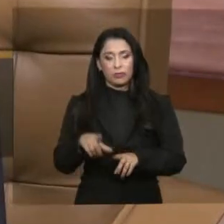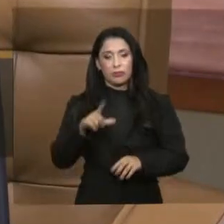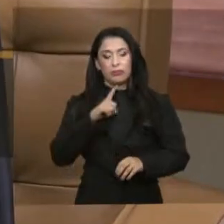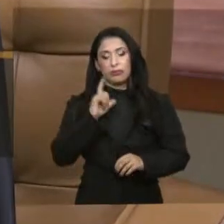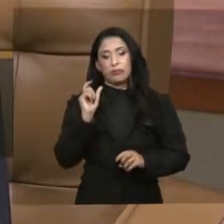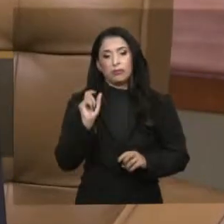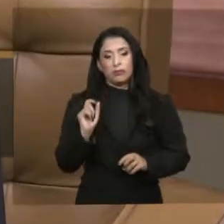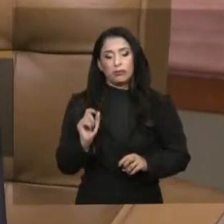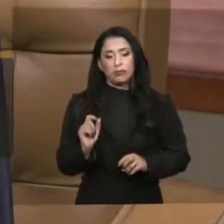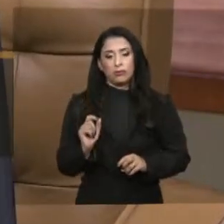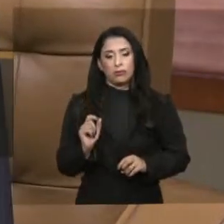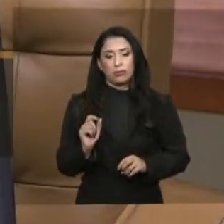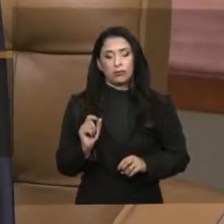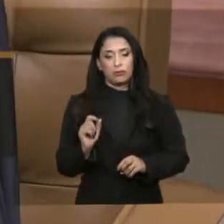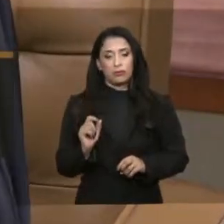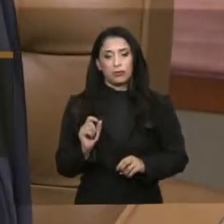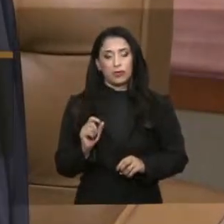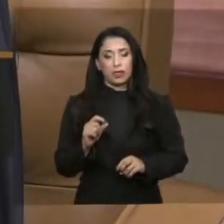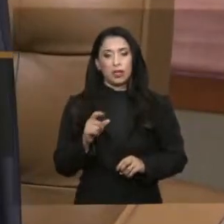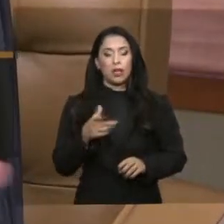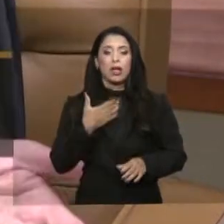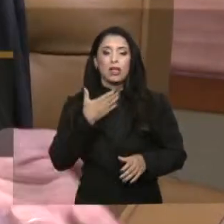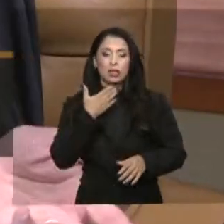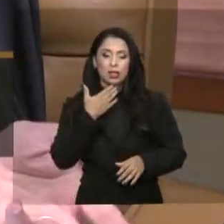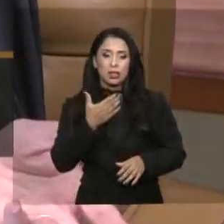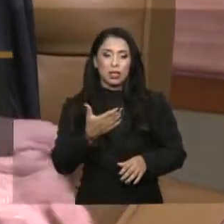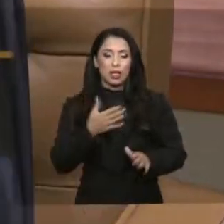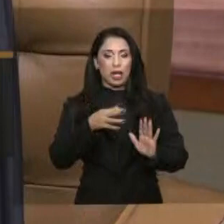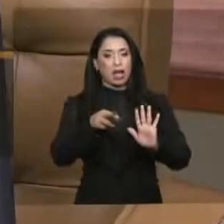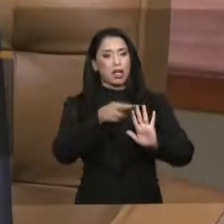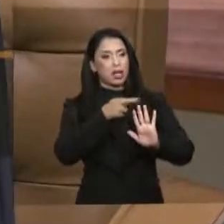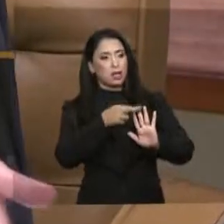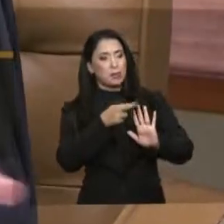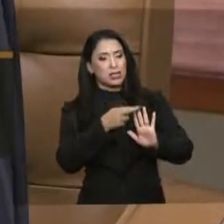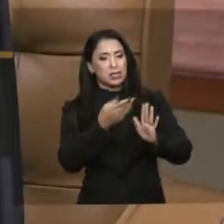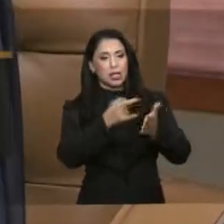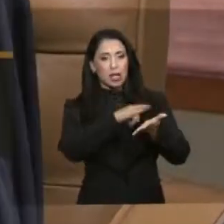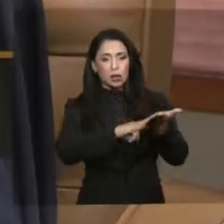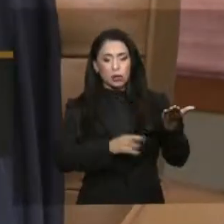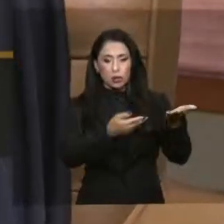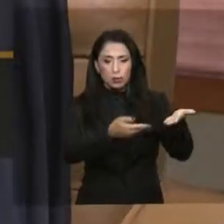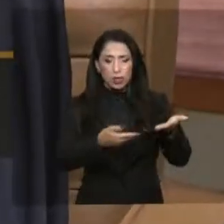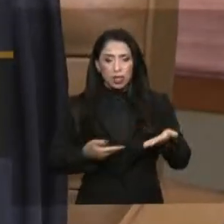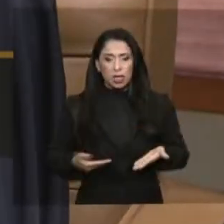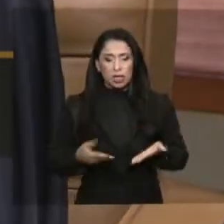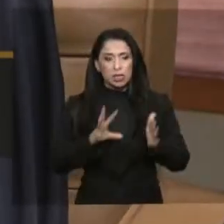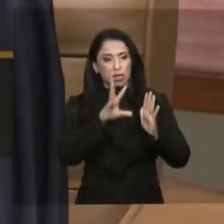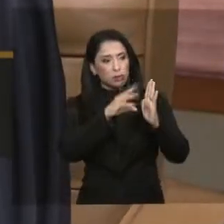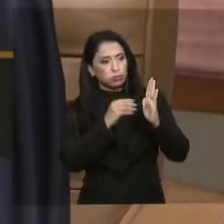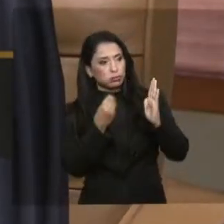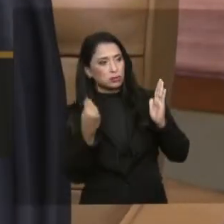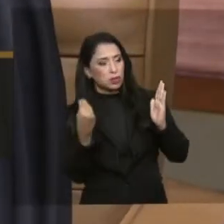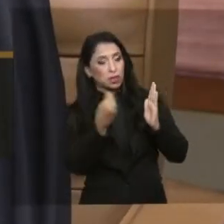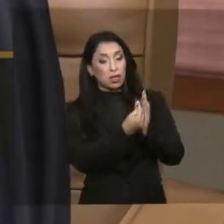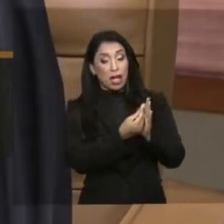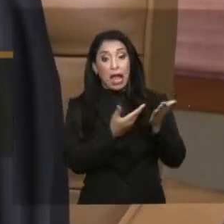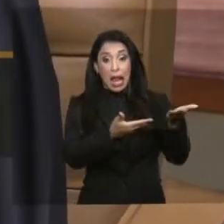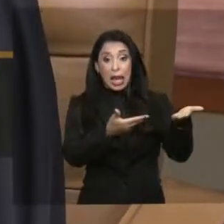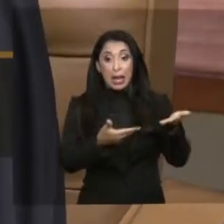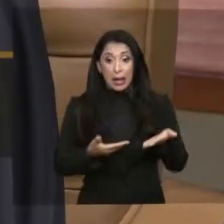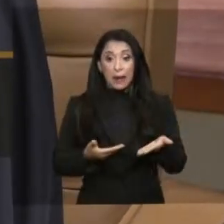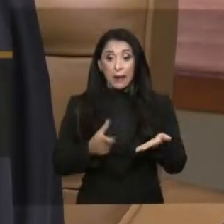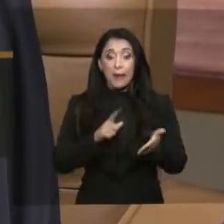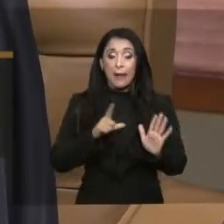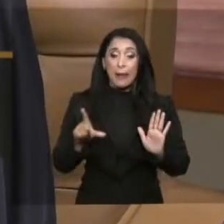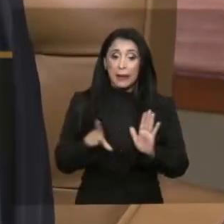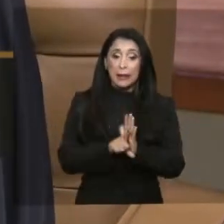a eventual petição, reclamação, em habeas corpus de ofício. A própria lei, o